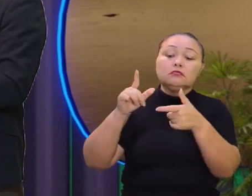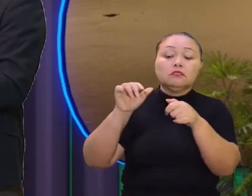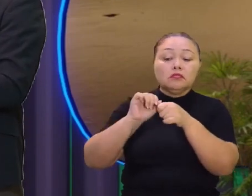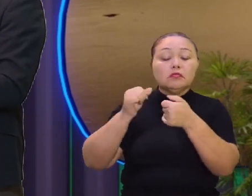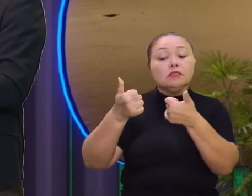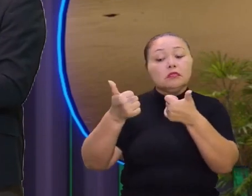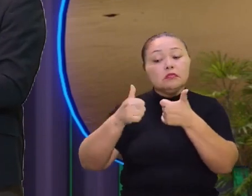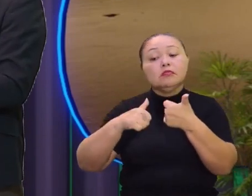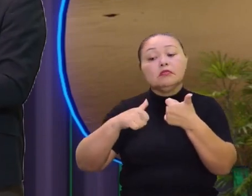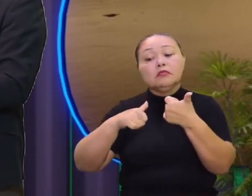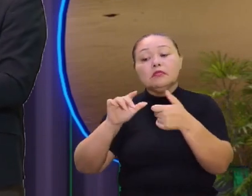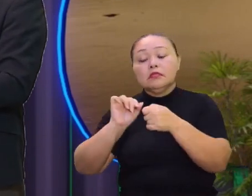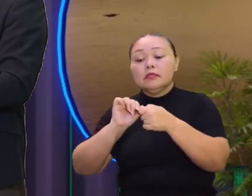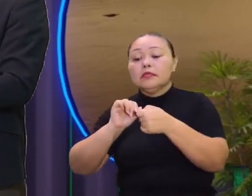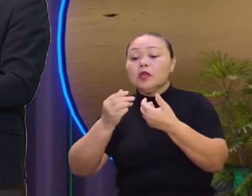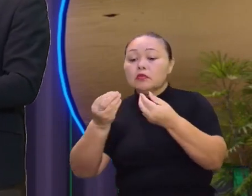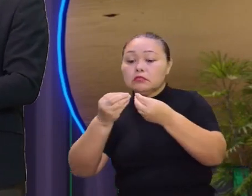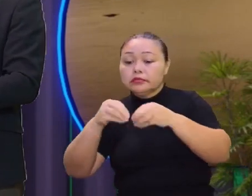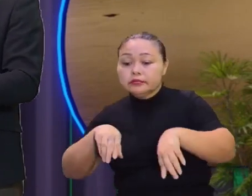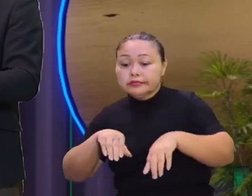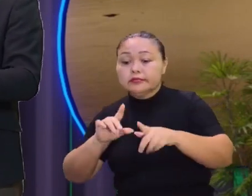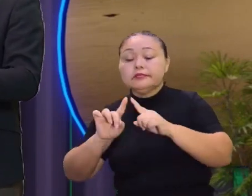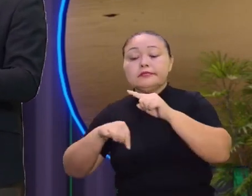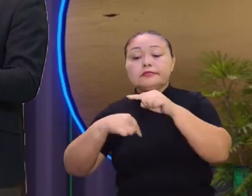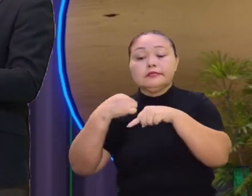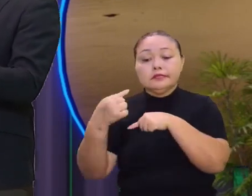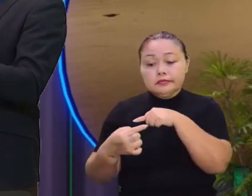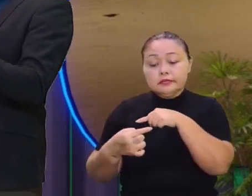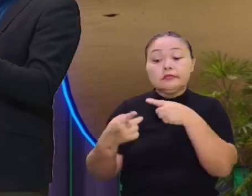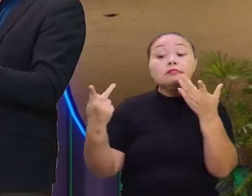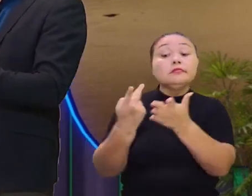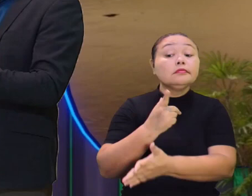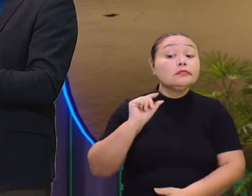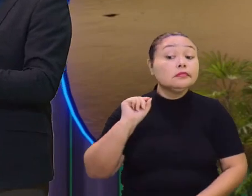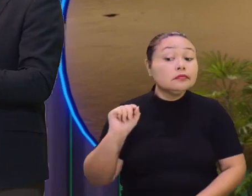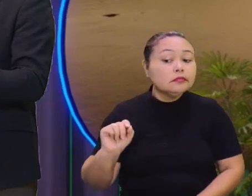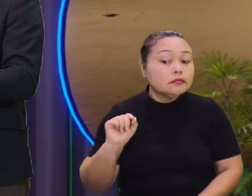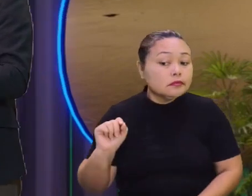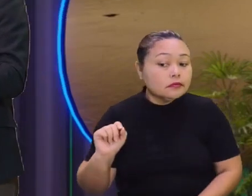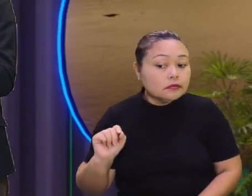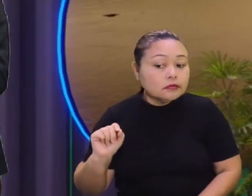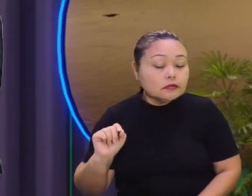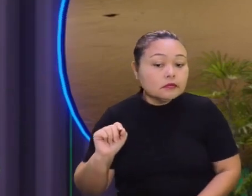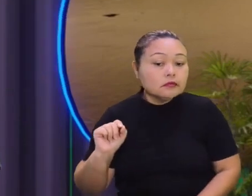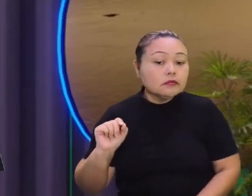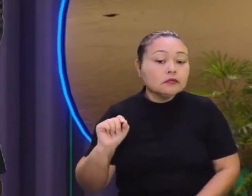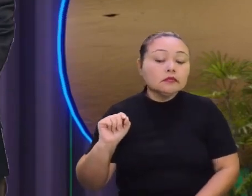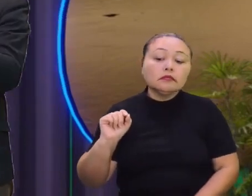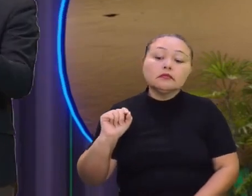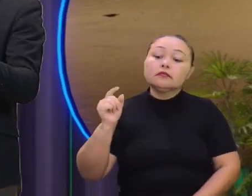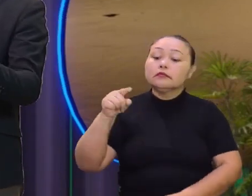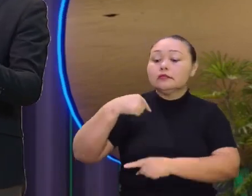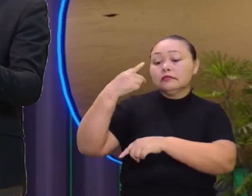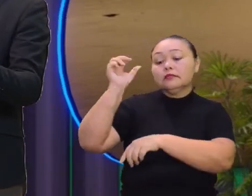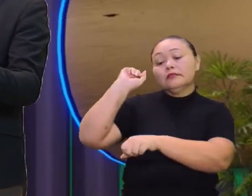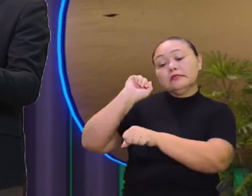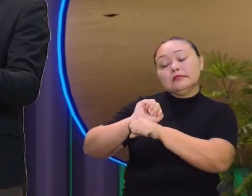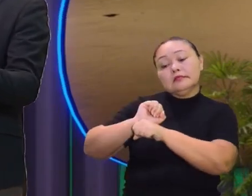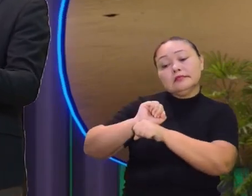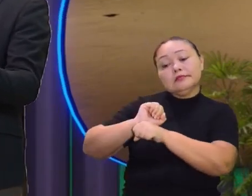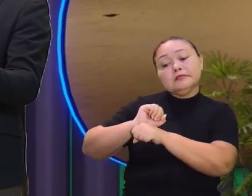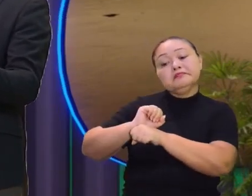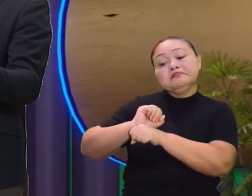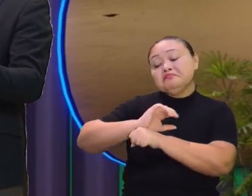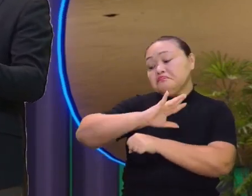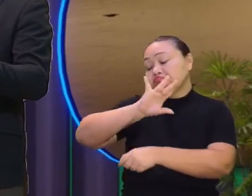vermelho. No vermelho. É isso? Isso. E depois vai acontecer o quê? Vai acontecer de desativar por